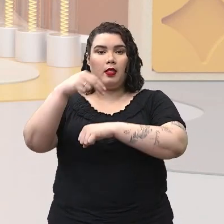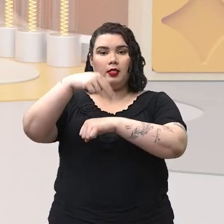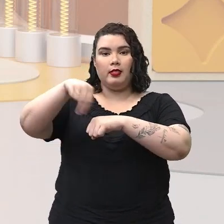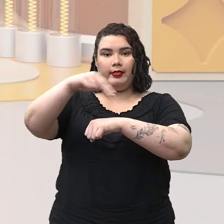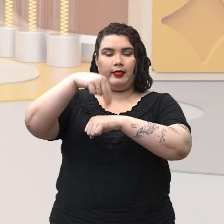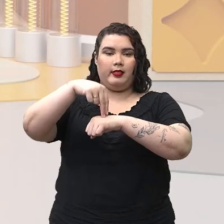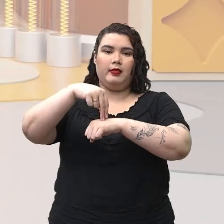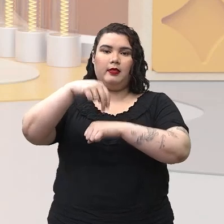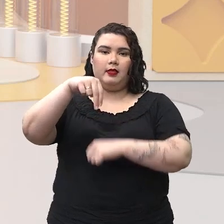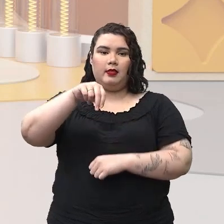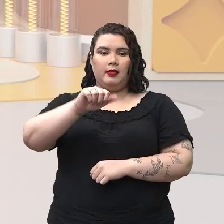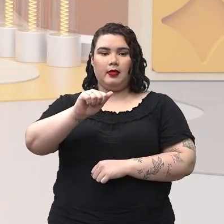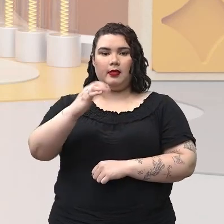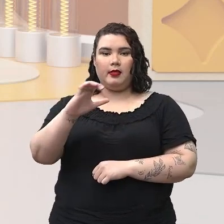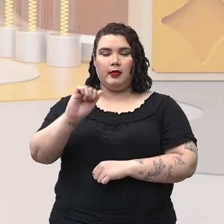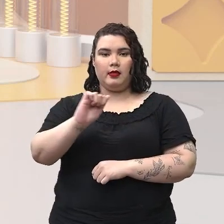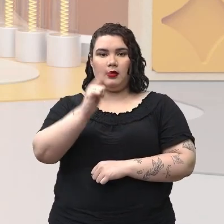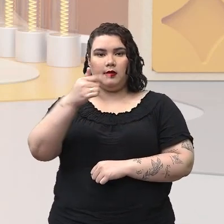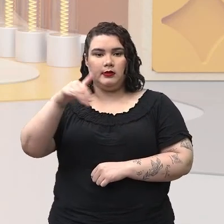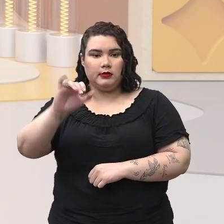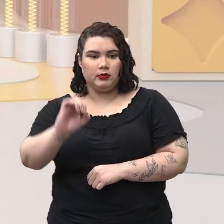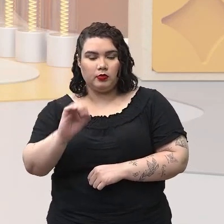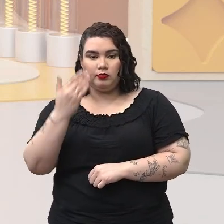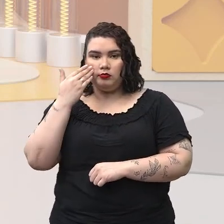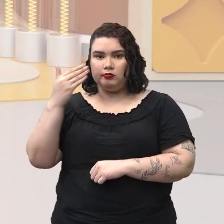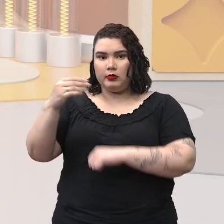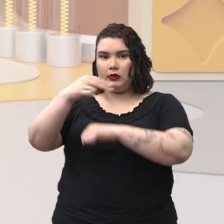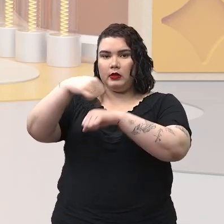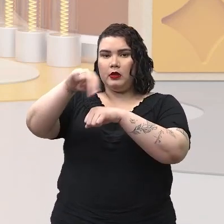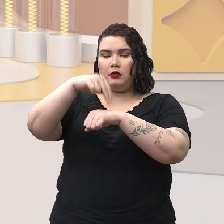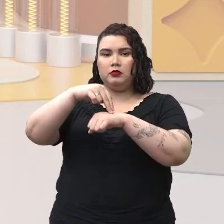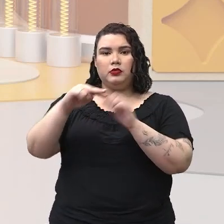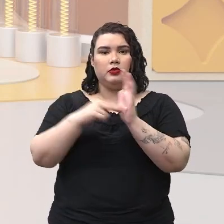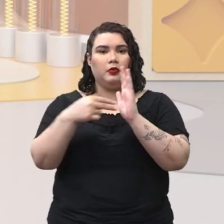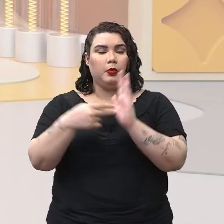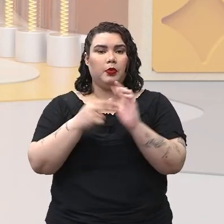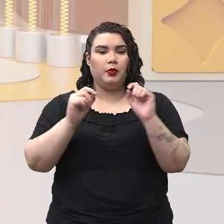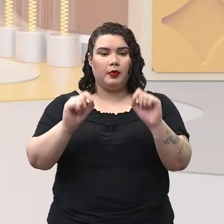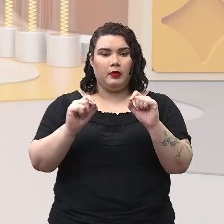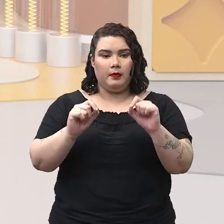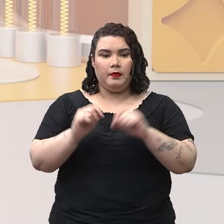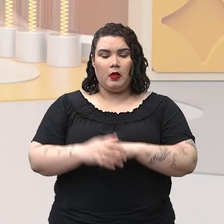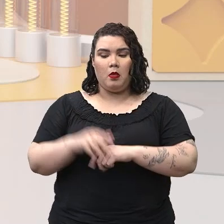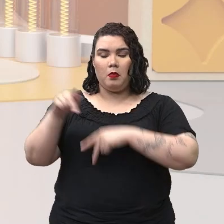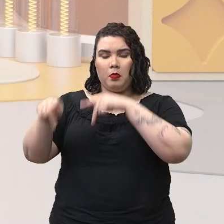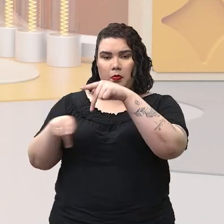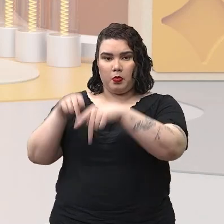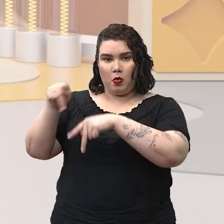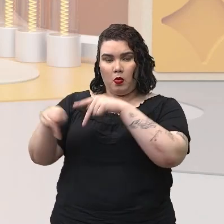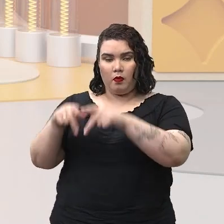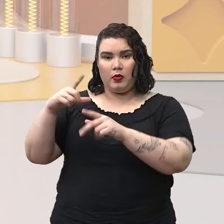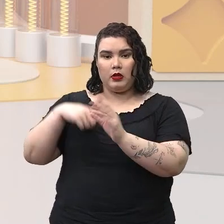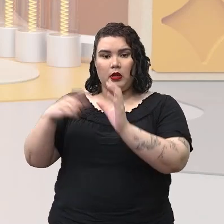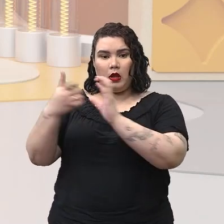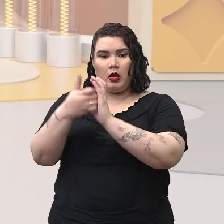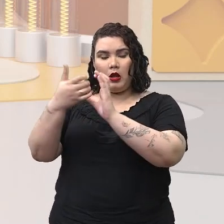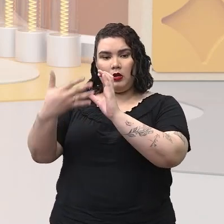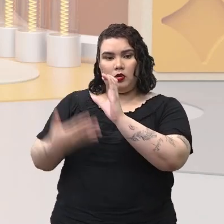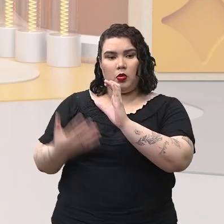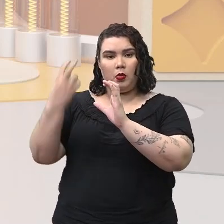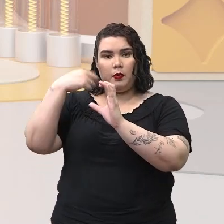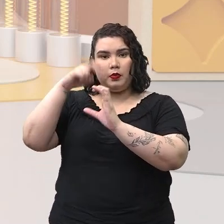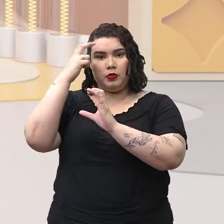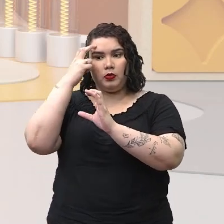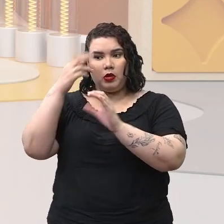Né? A nação, pessoal, como a gente vai ver aqui, é quando esse povo que tem características culturais em